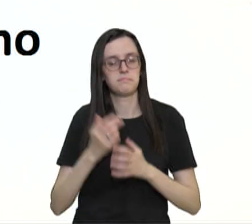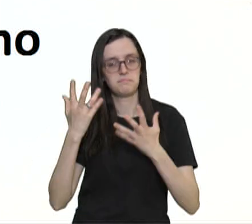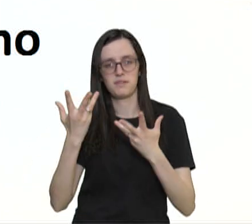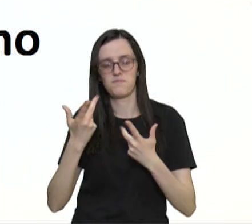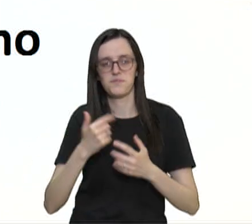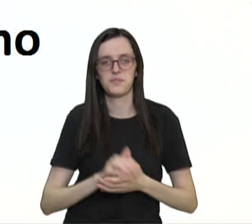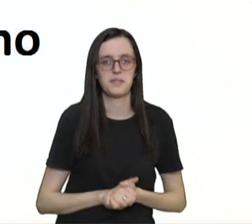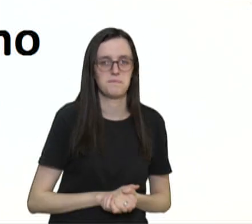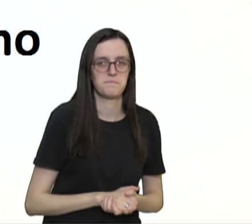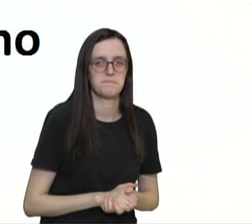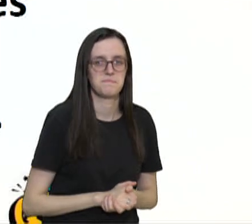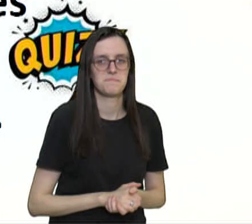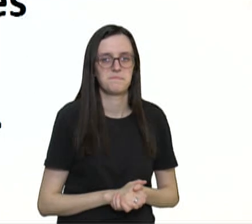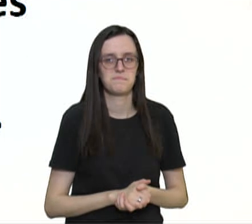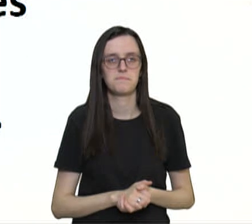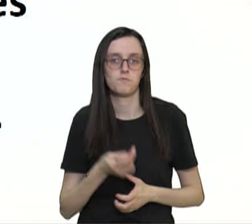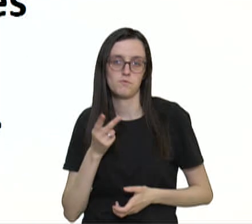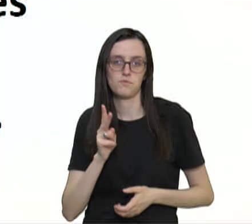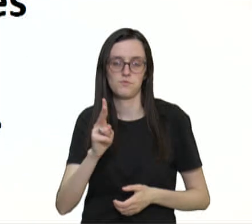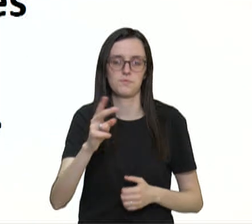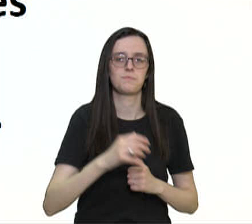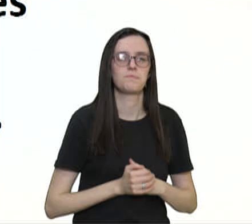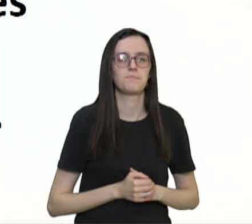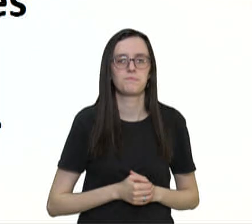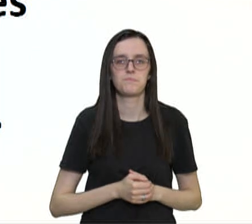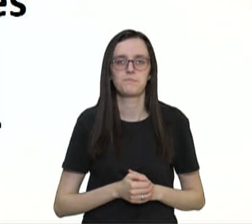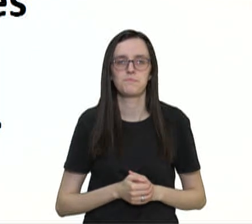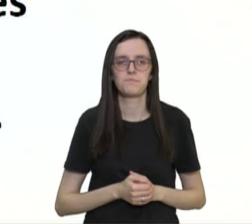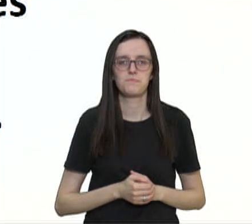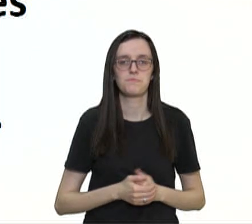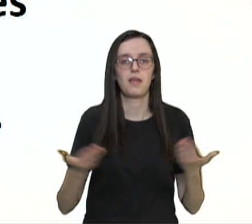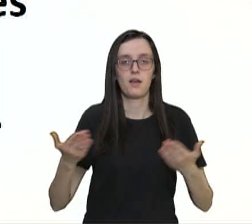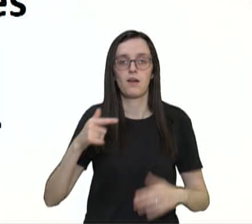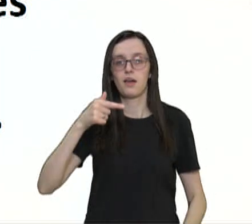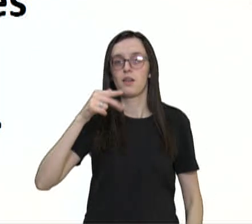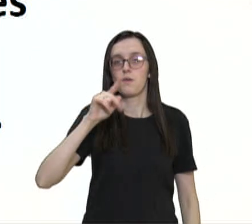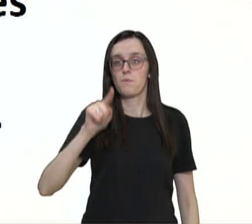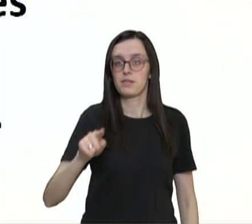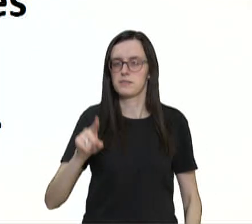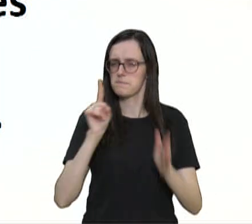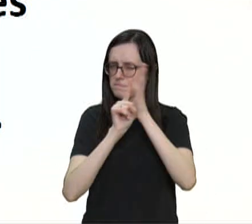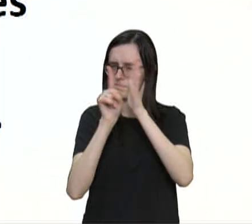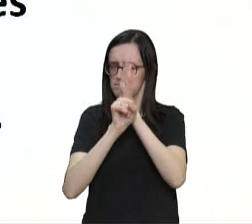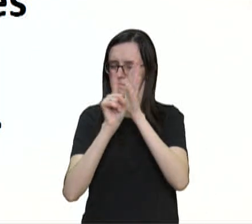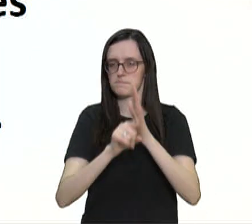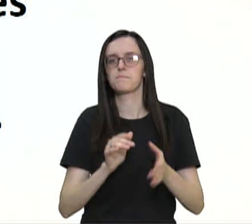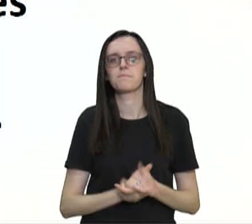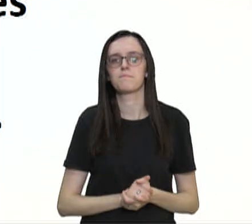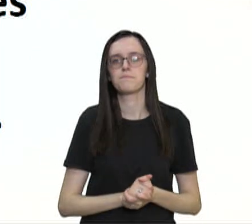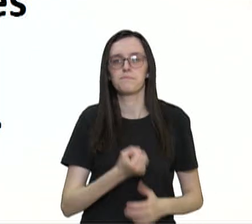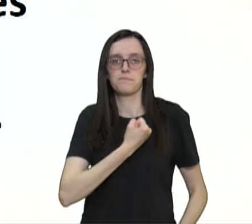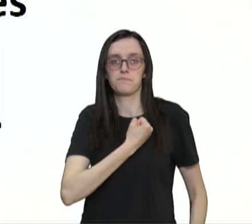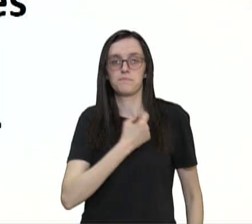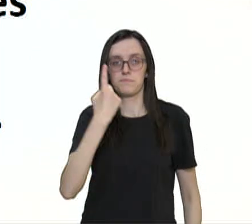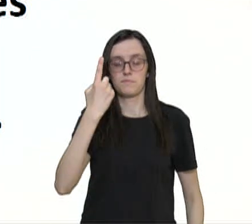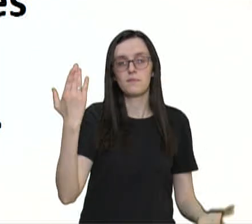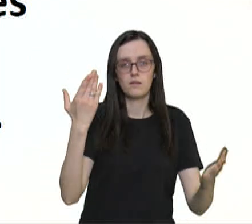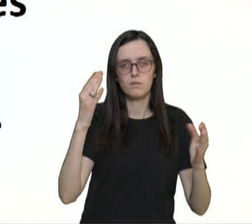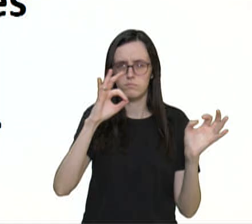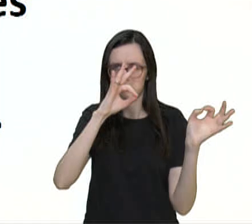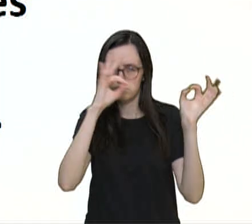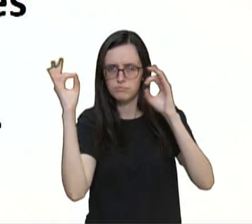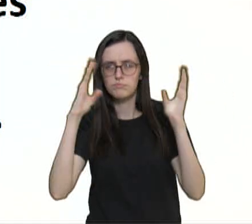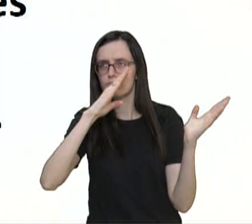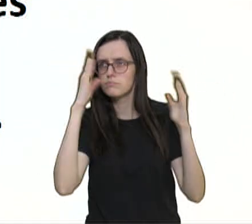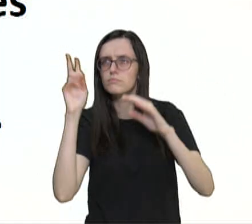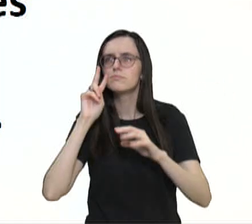Maravilhosa. Prosseguindo. O quiz agora, hein? Observadores atentos da